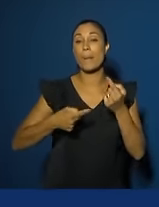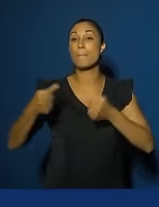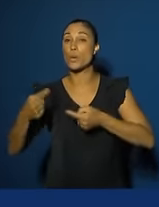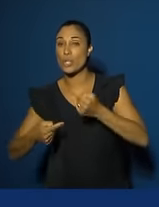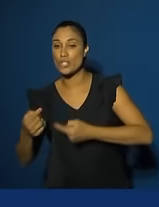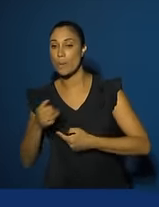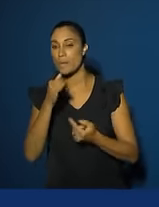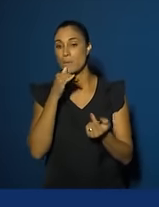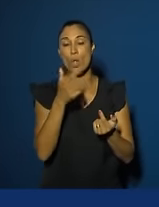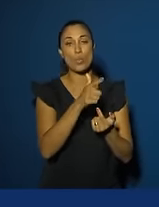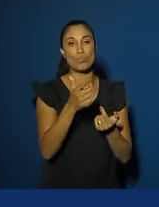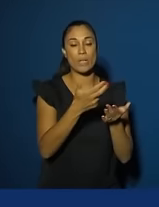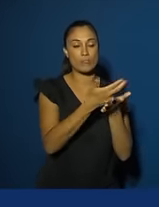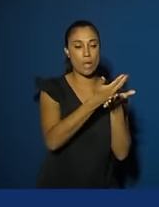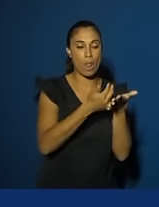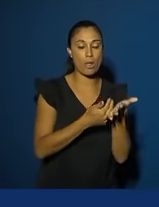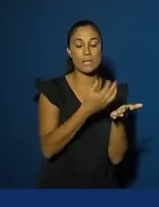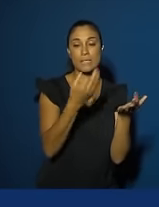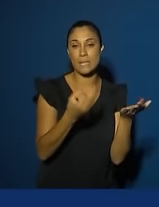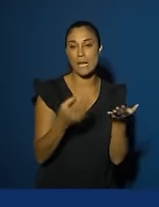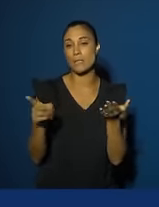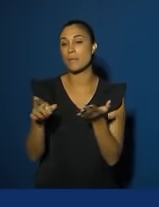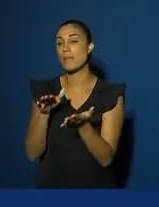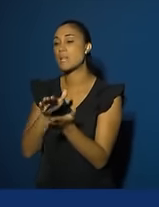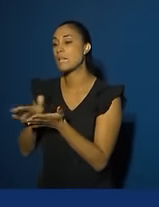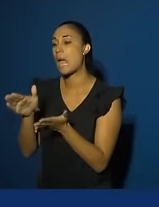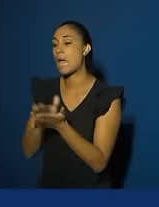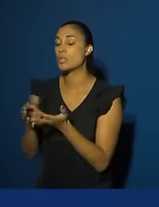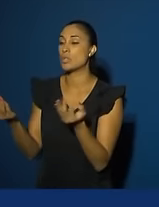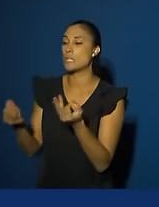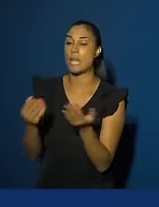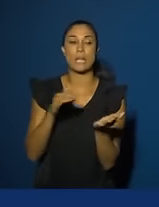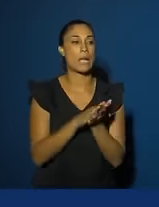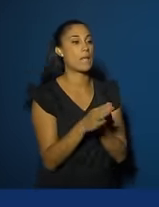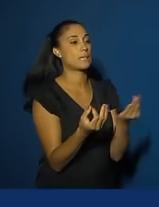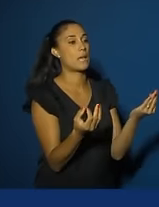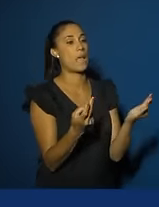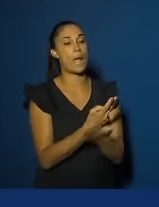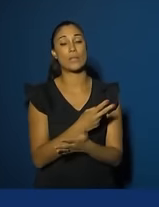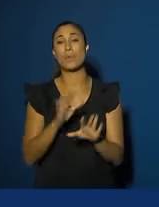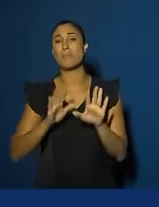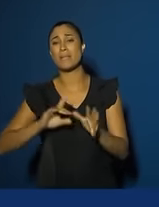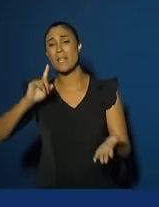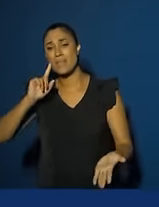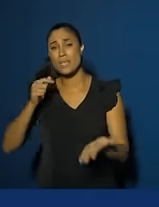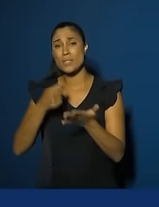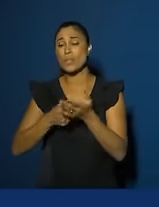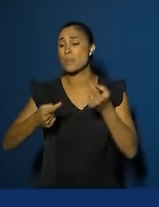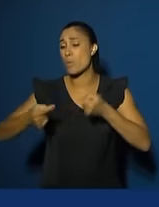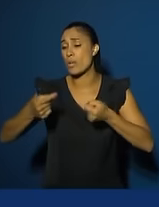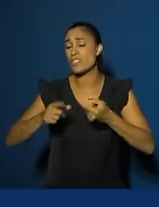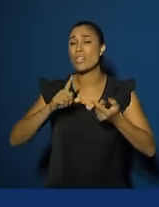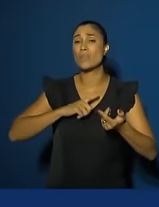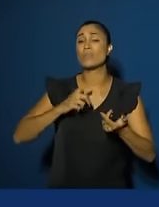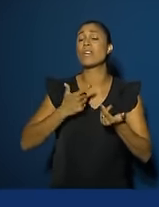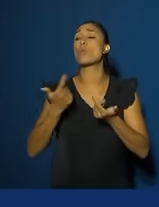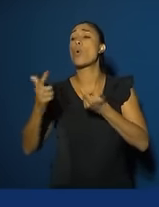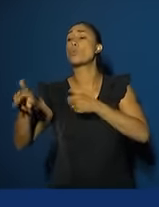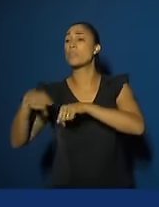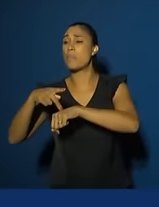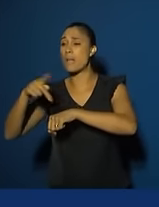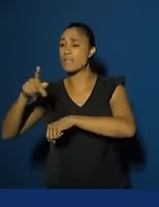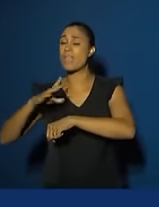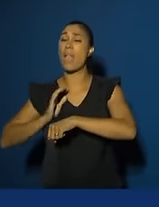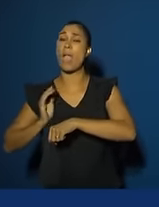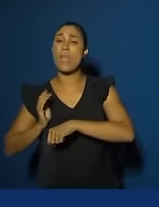Tributária certa nem errada nem existe tamanho de gasto certo nem errado isso tudo são decisões políticas então tem países ricos tem a carga